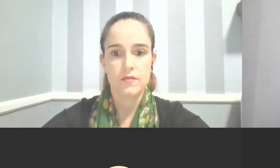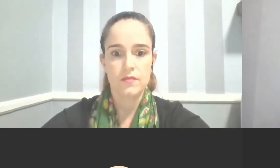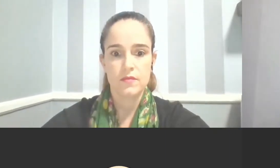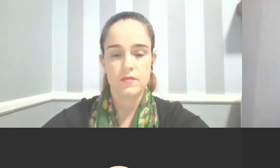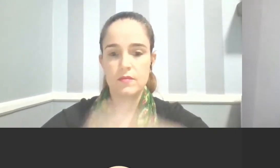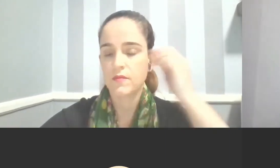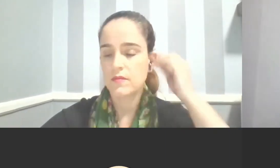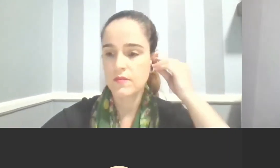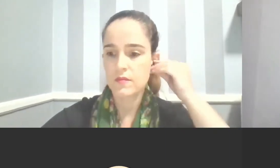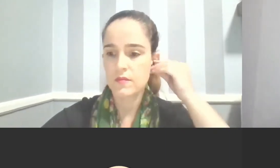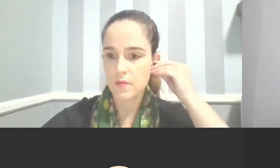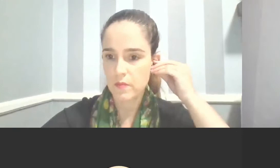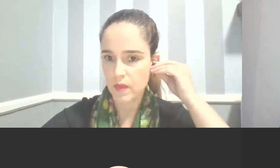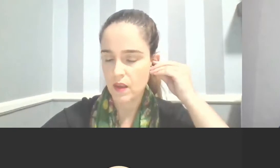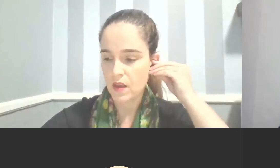Deu.